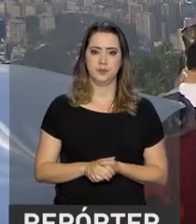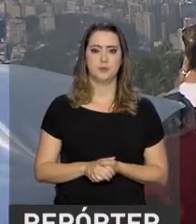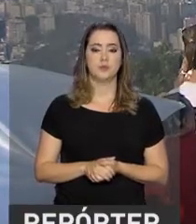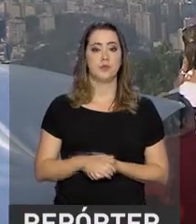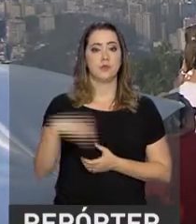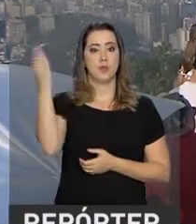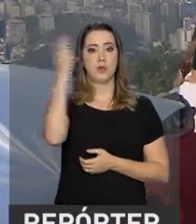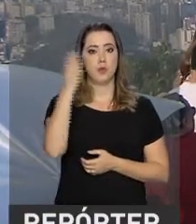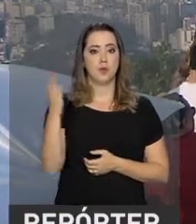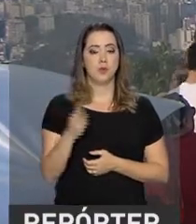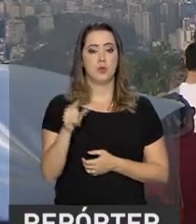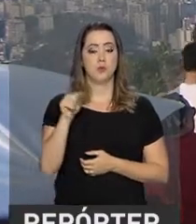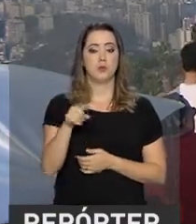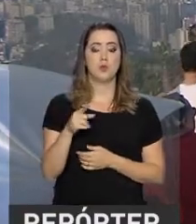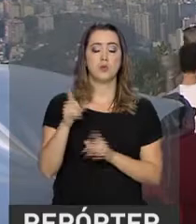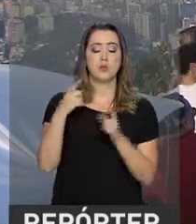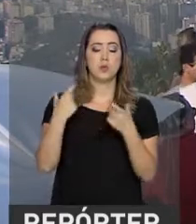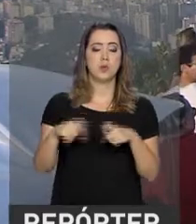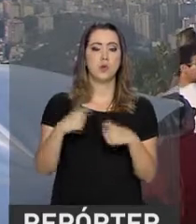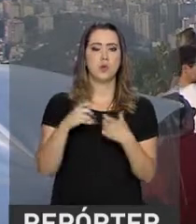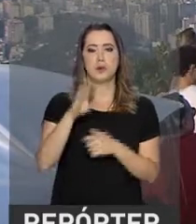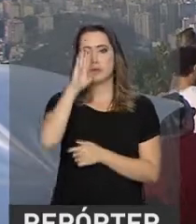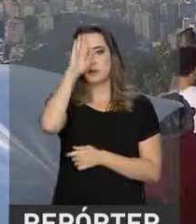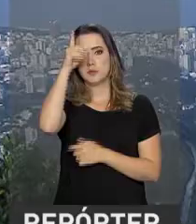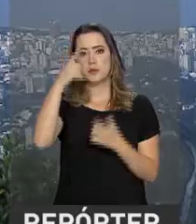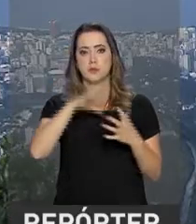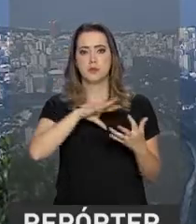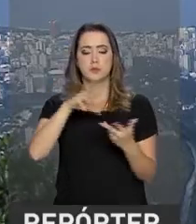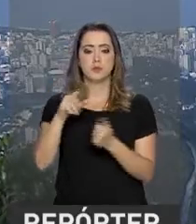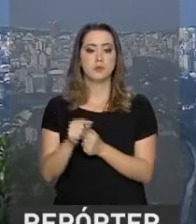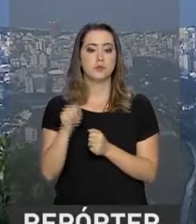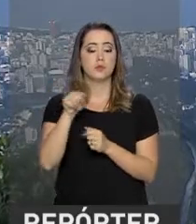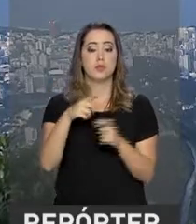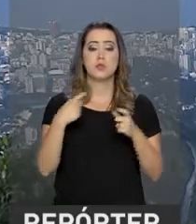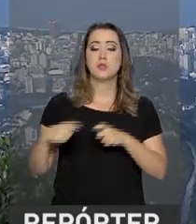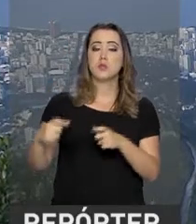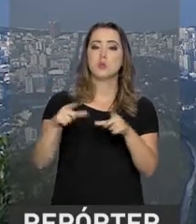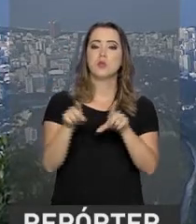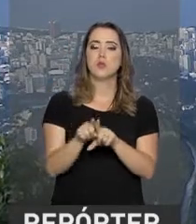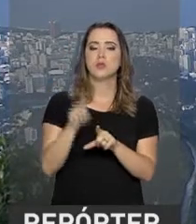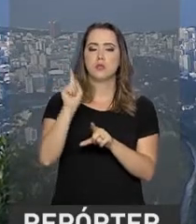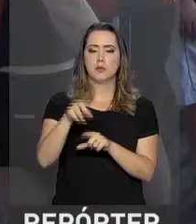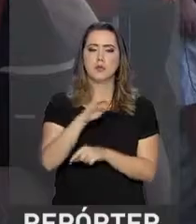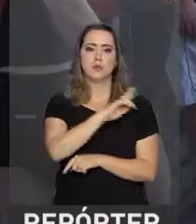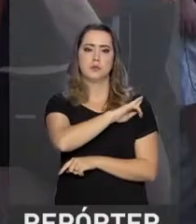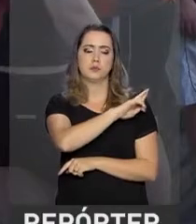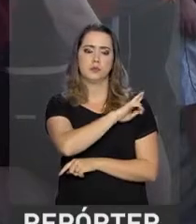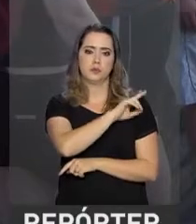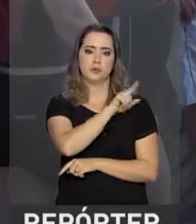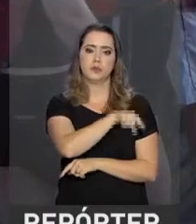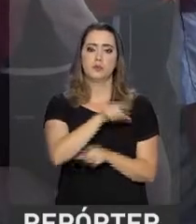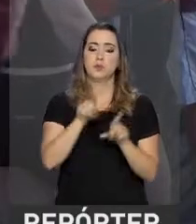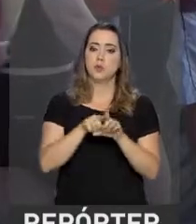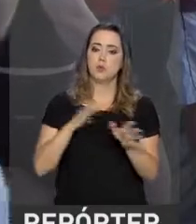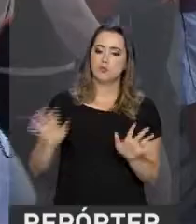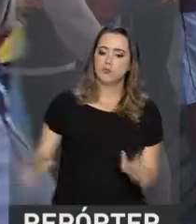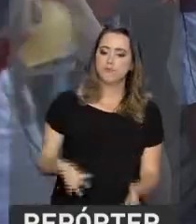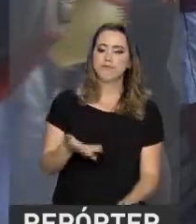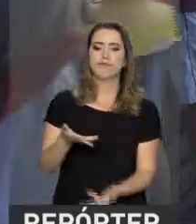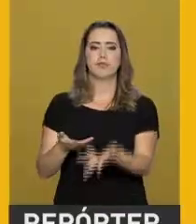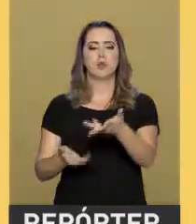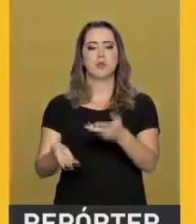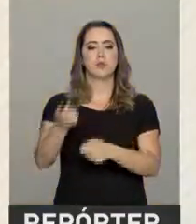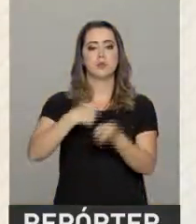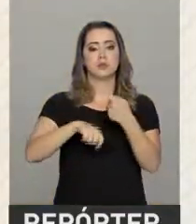O Brasil é um dos principais destinos turísticos do mundo e esse setor também é um dos responsáveis por movimentar a economia no